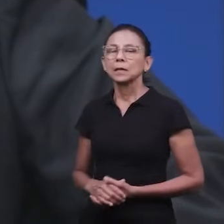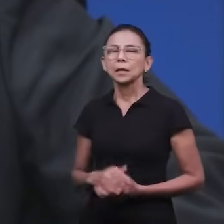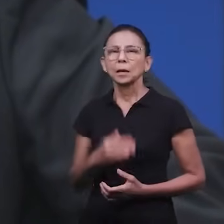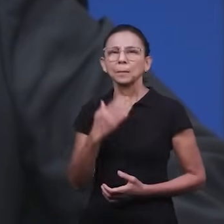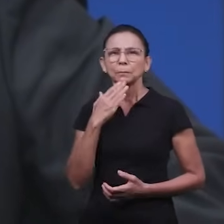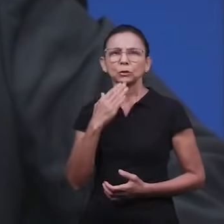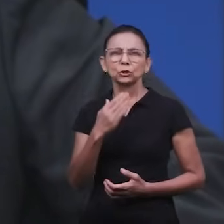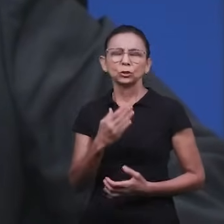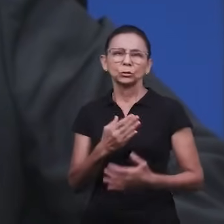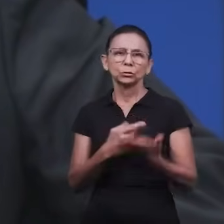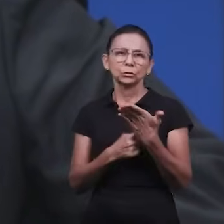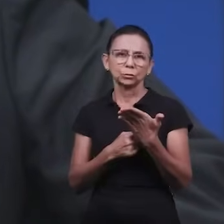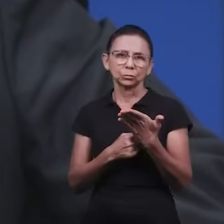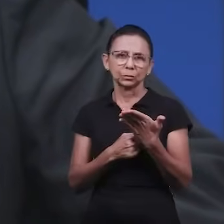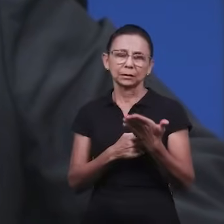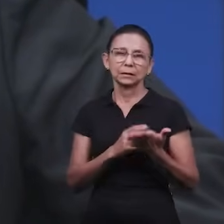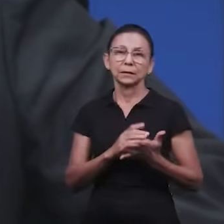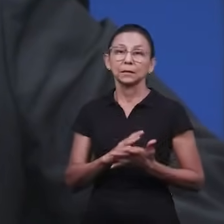que